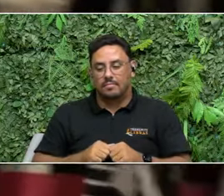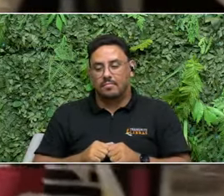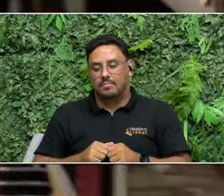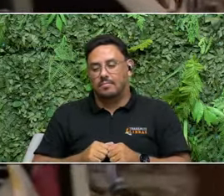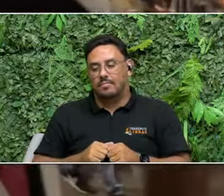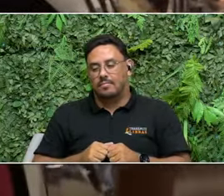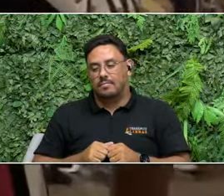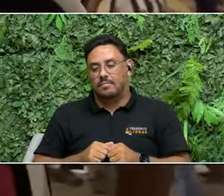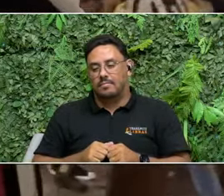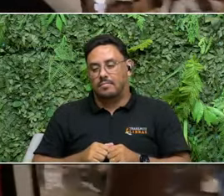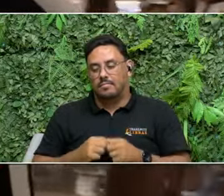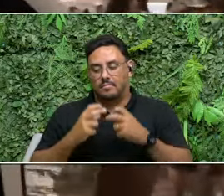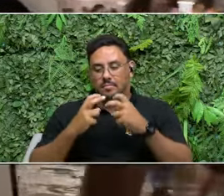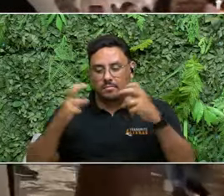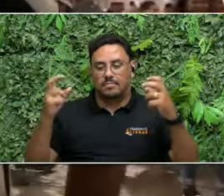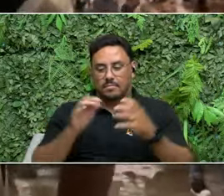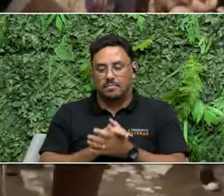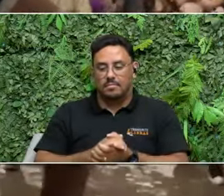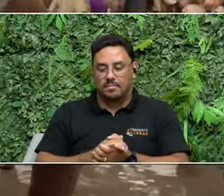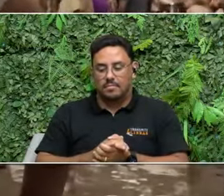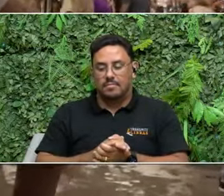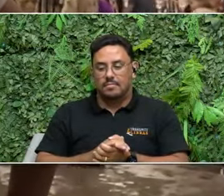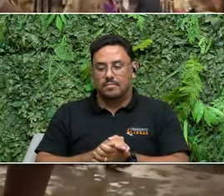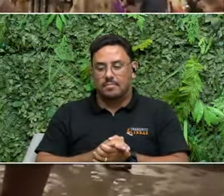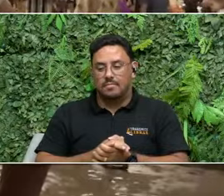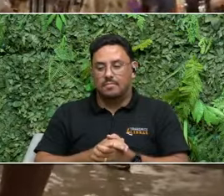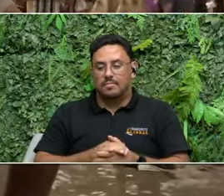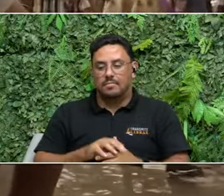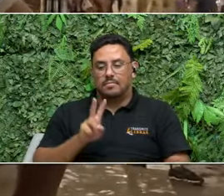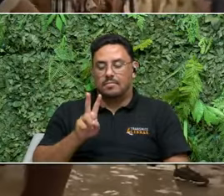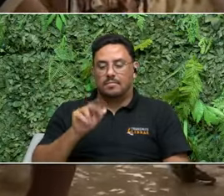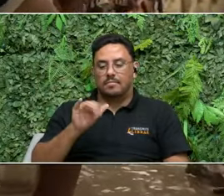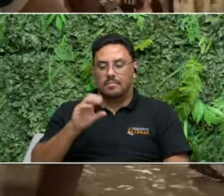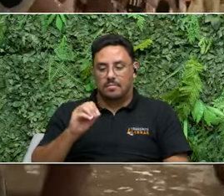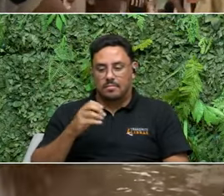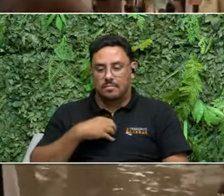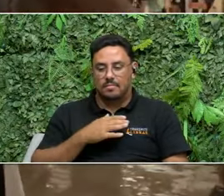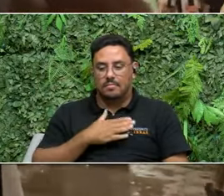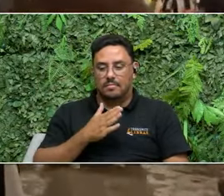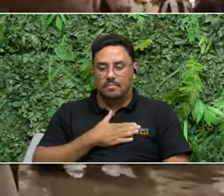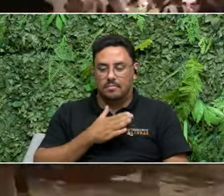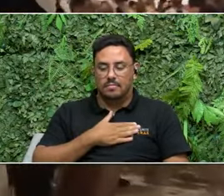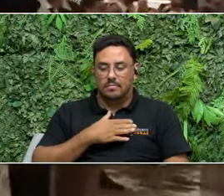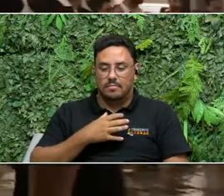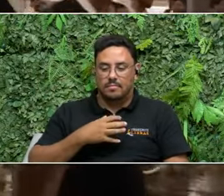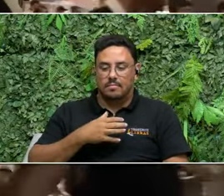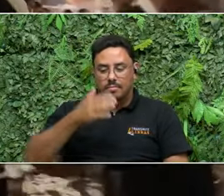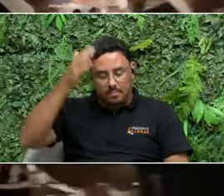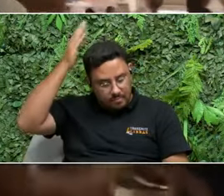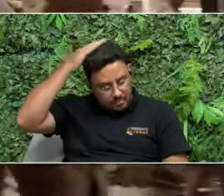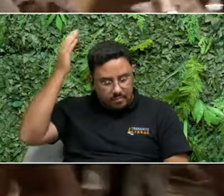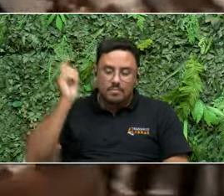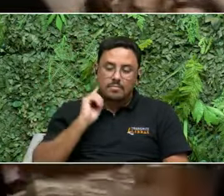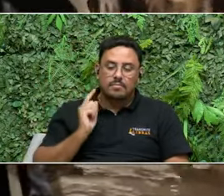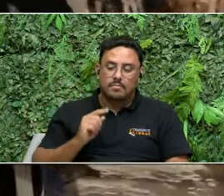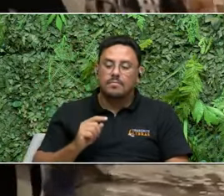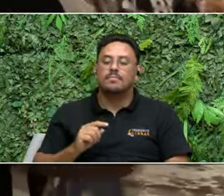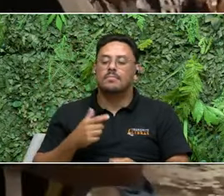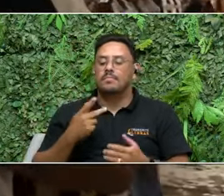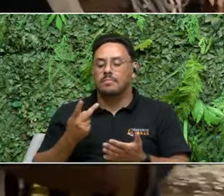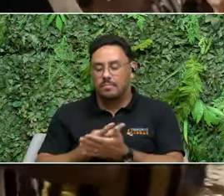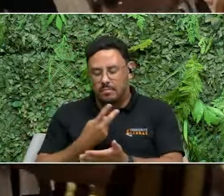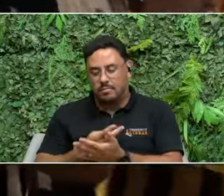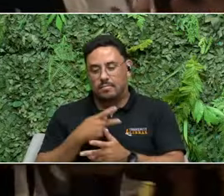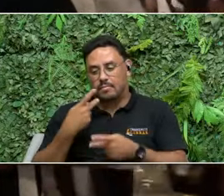caro meu amigo como é que é seu nome Solte a tua voz aqui na rede 98 meu nome é Vitor sou de p de Minas queria fazer um desabafo eu acho que é muita sacanagem eu vi aqui